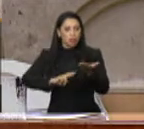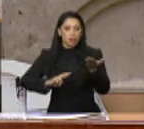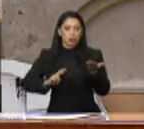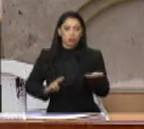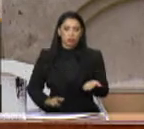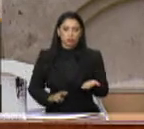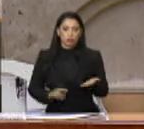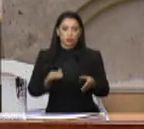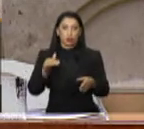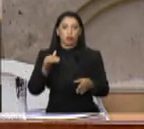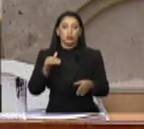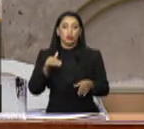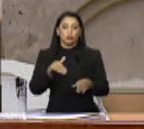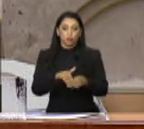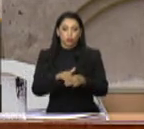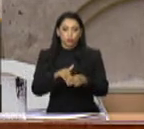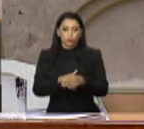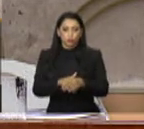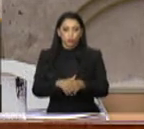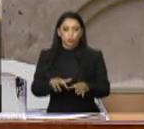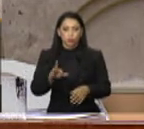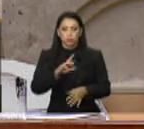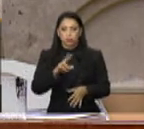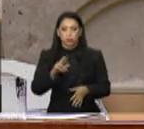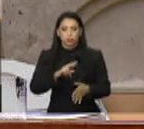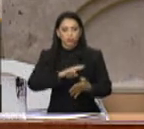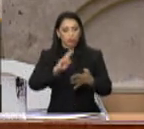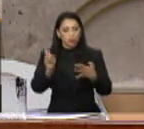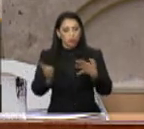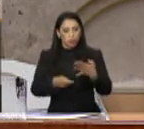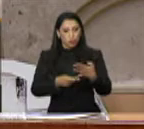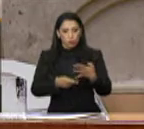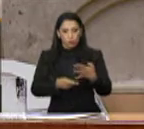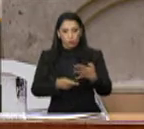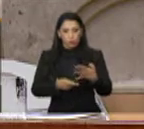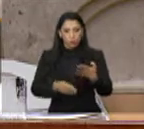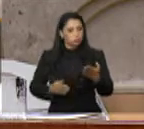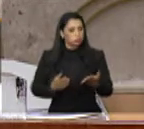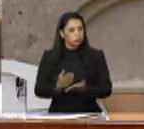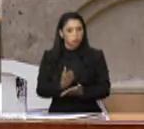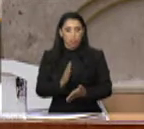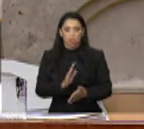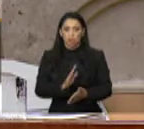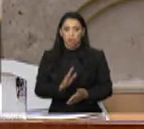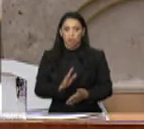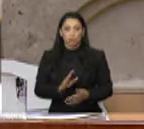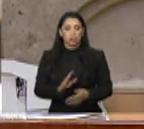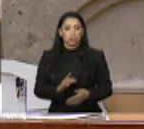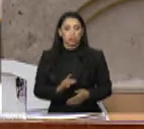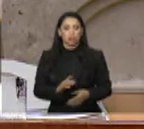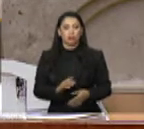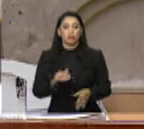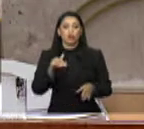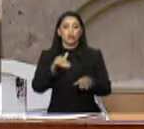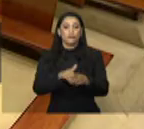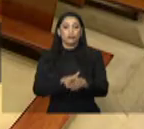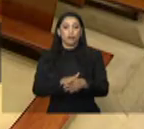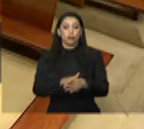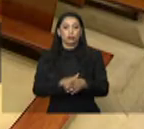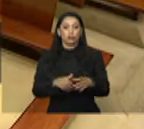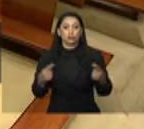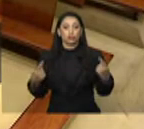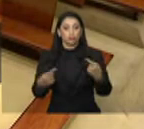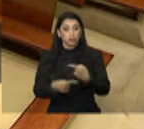negando provimento ao recurso do voto parcialmente divergente do